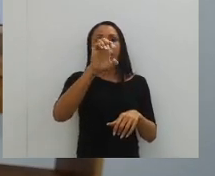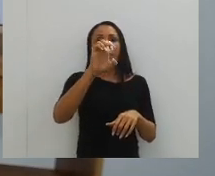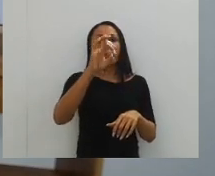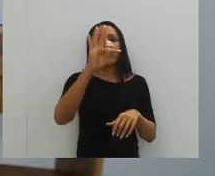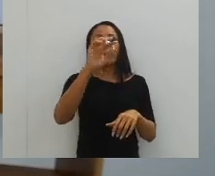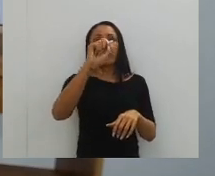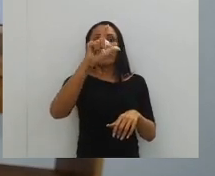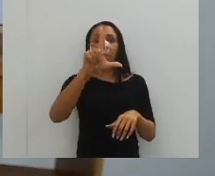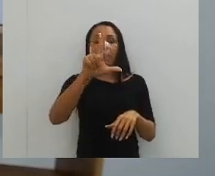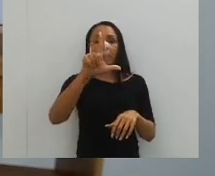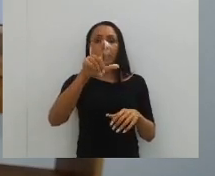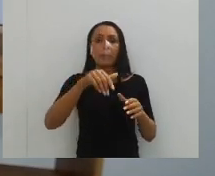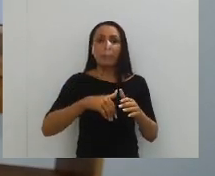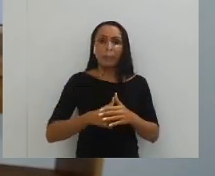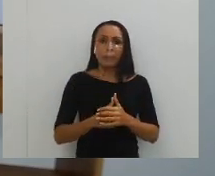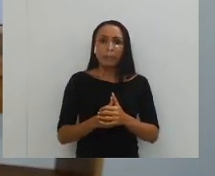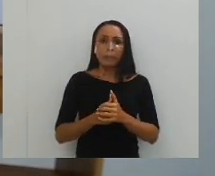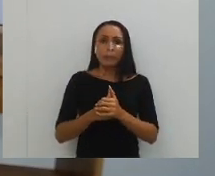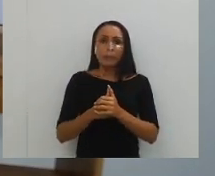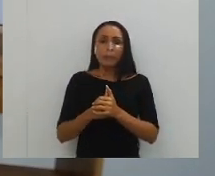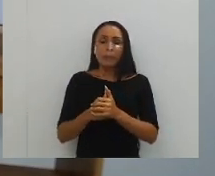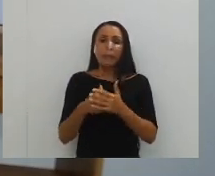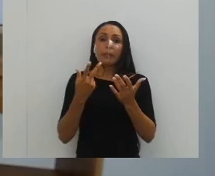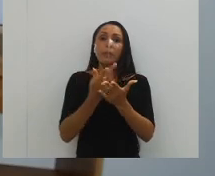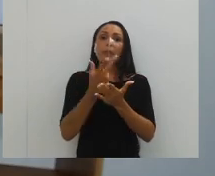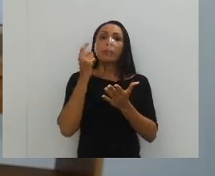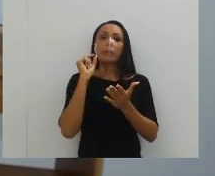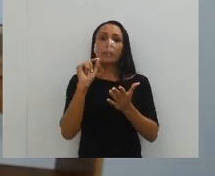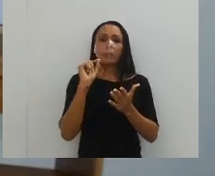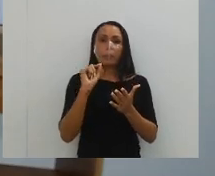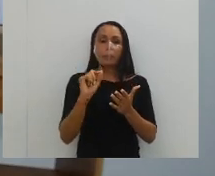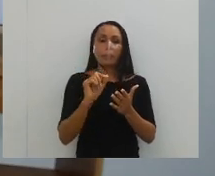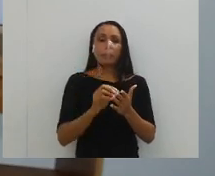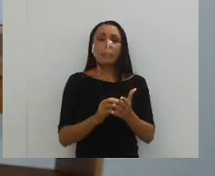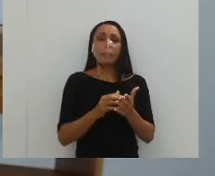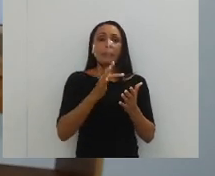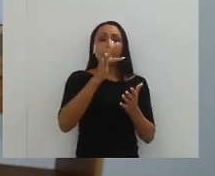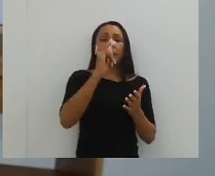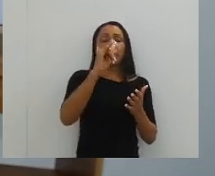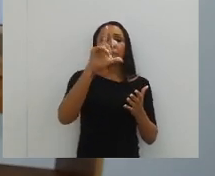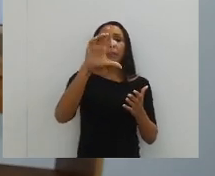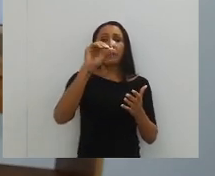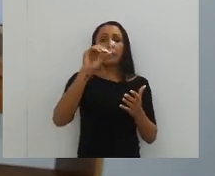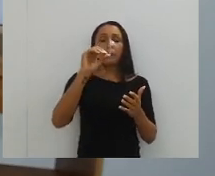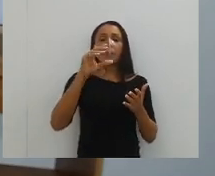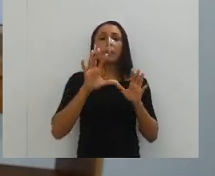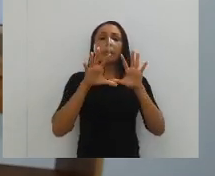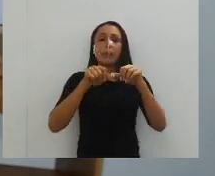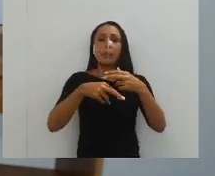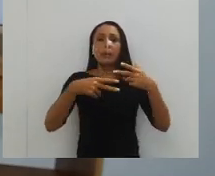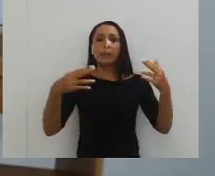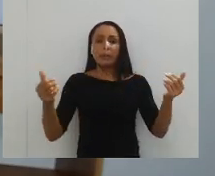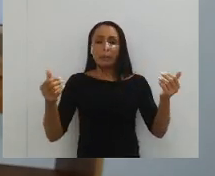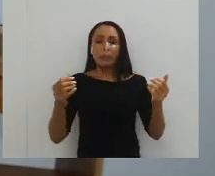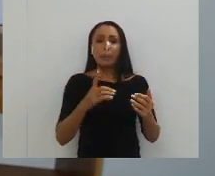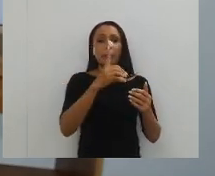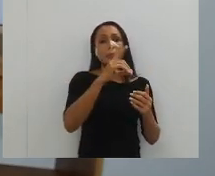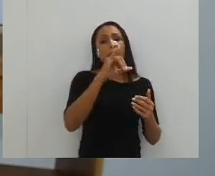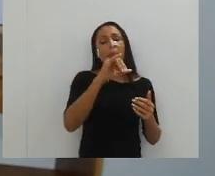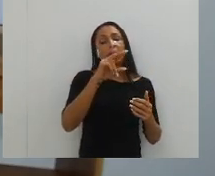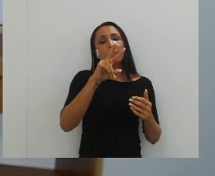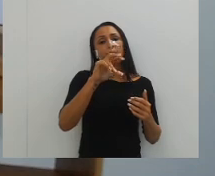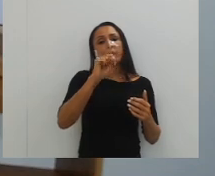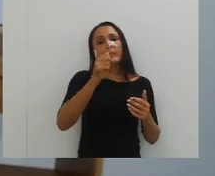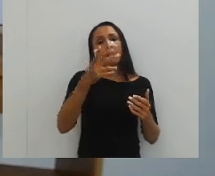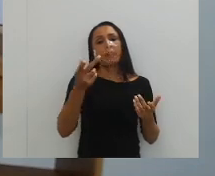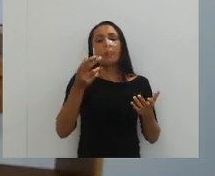Divisão é vegetal, tá? Então o que é que vai acontecer? Se filo é para animal, divisão é para vegetal. Você